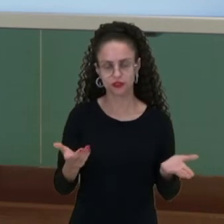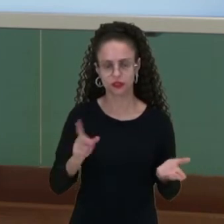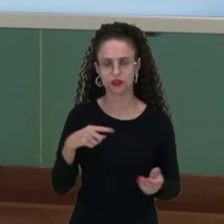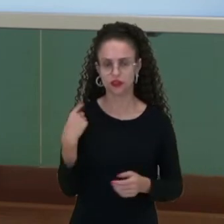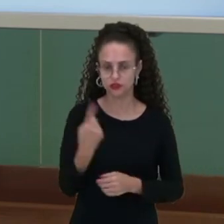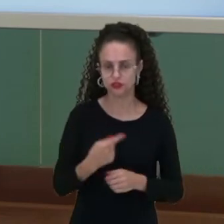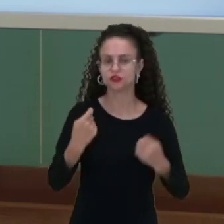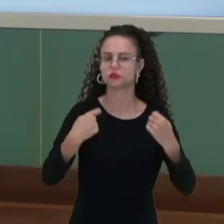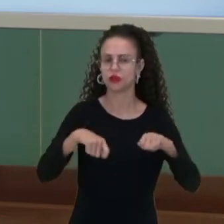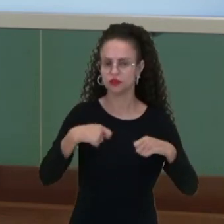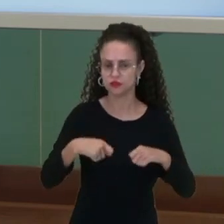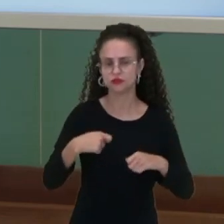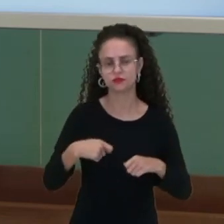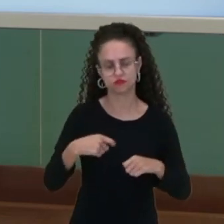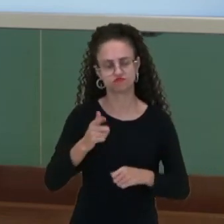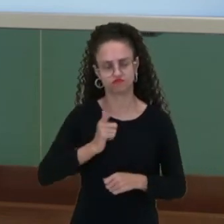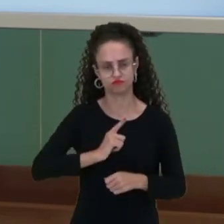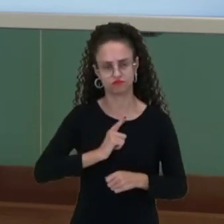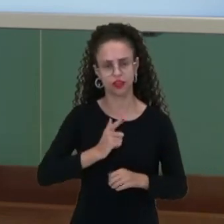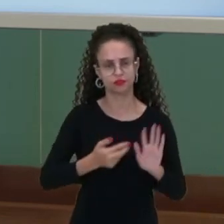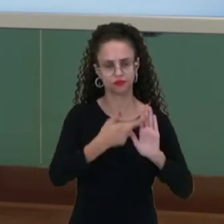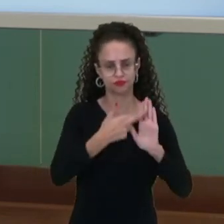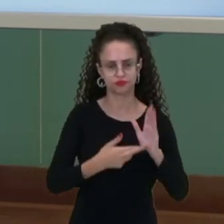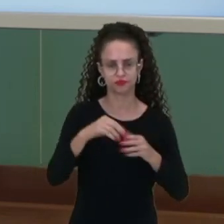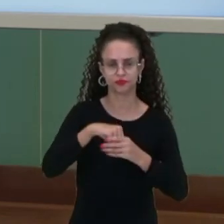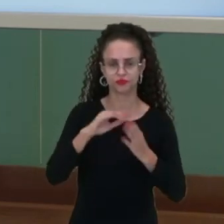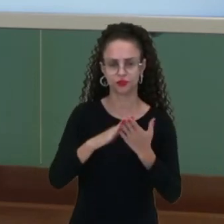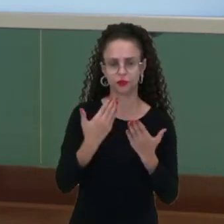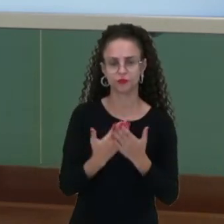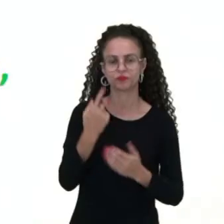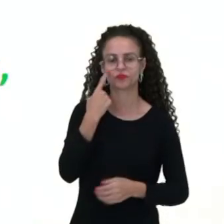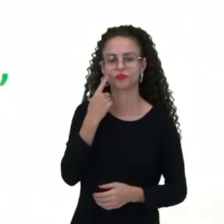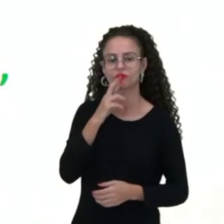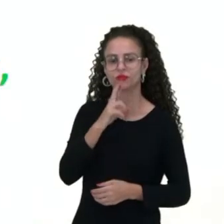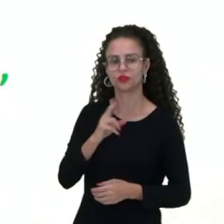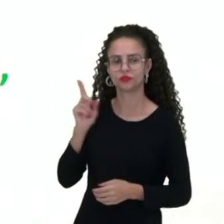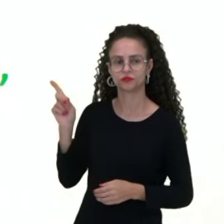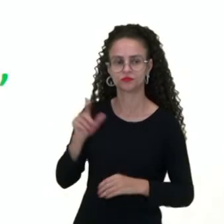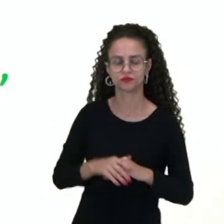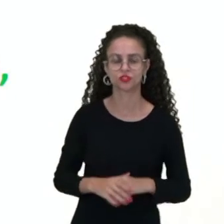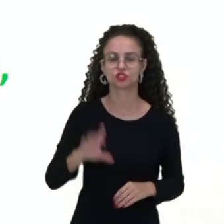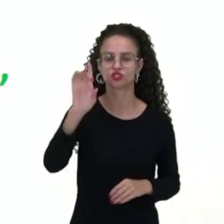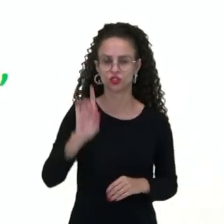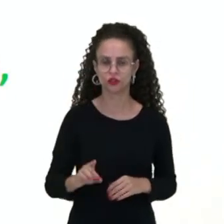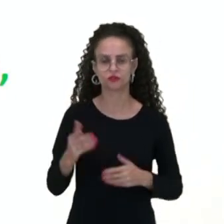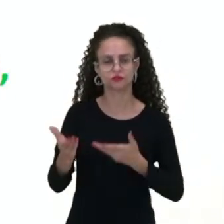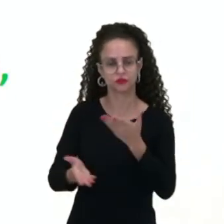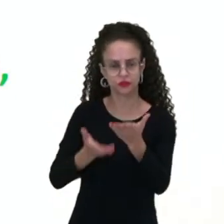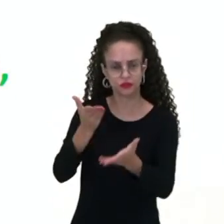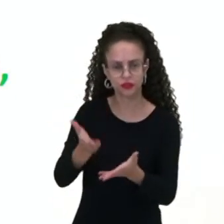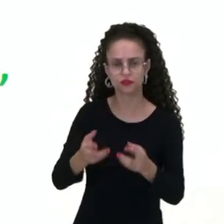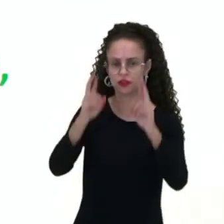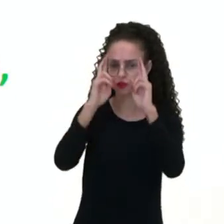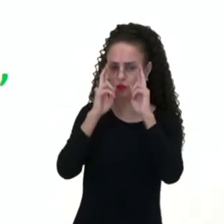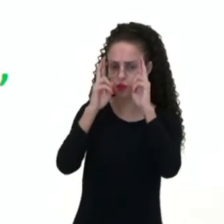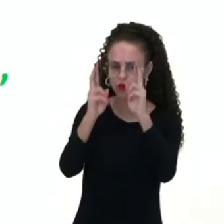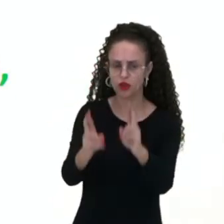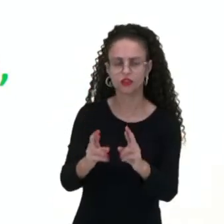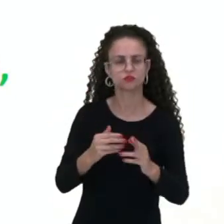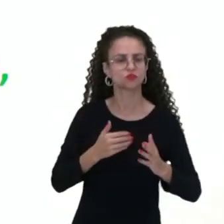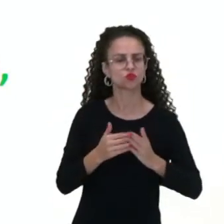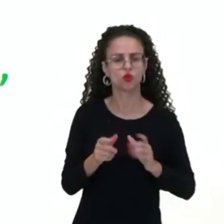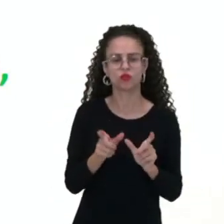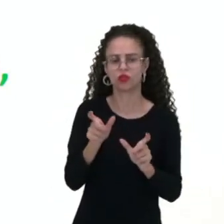precisamos e que existem na escola. Vamos ver a resposta? Direito: ser tratado com respeito e correção por